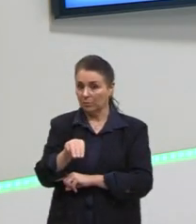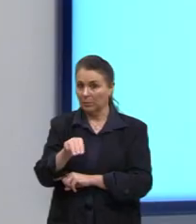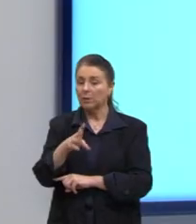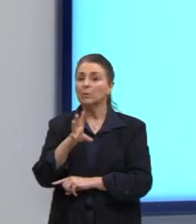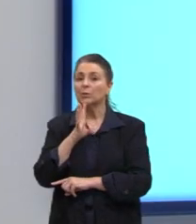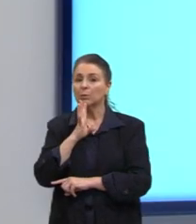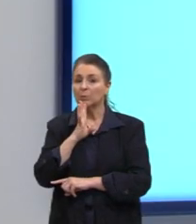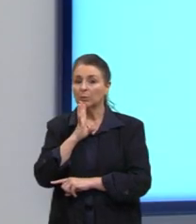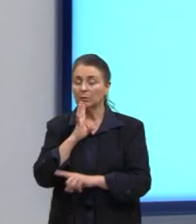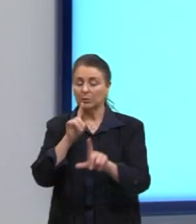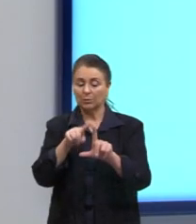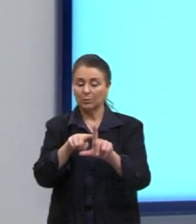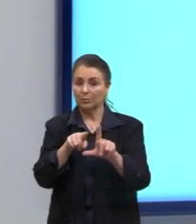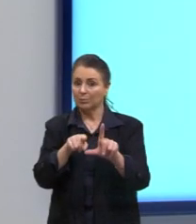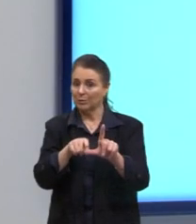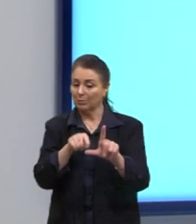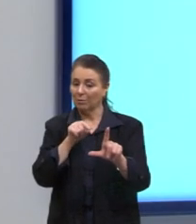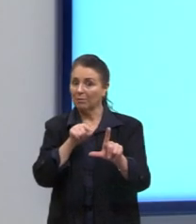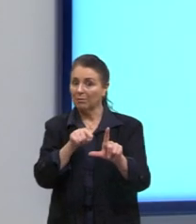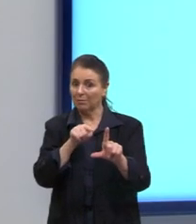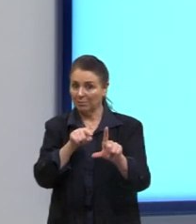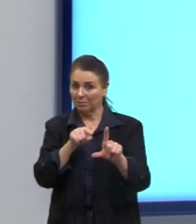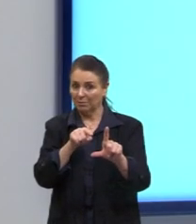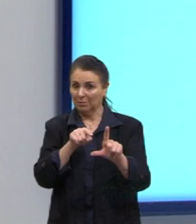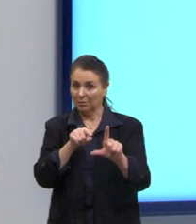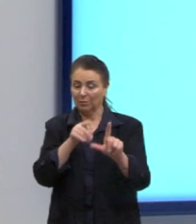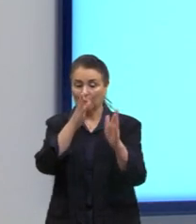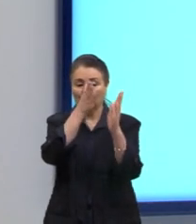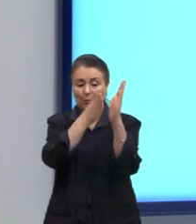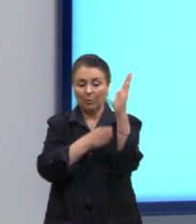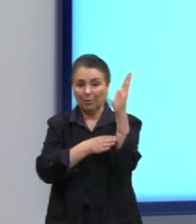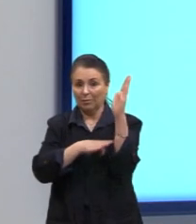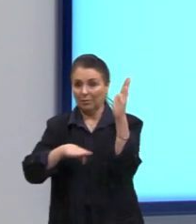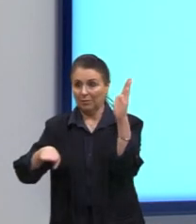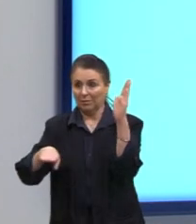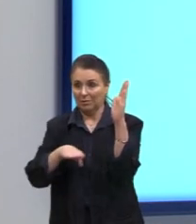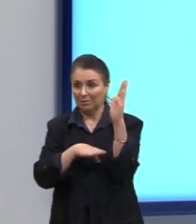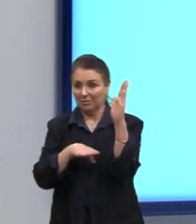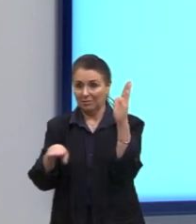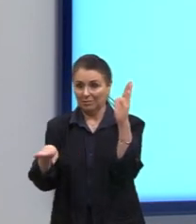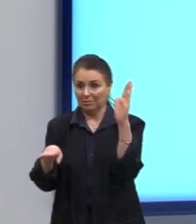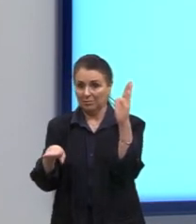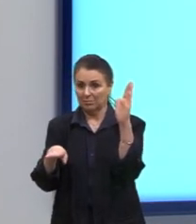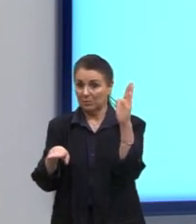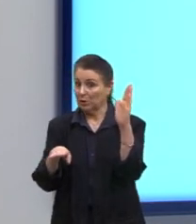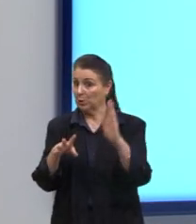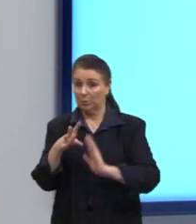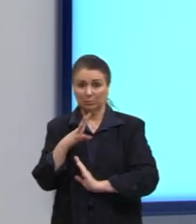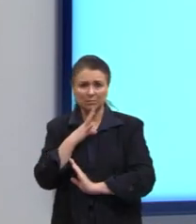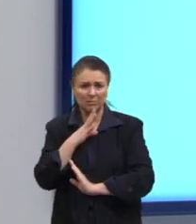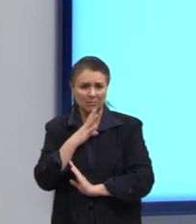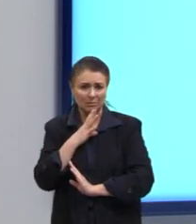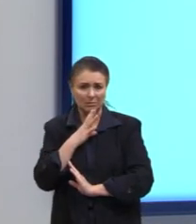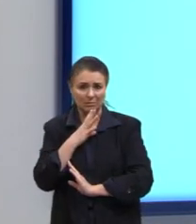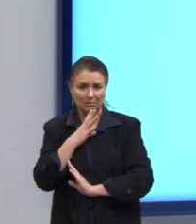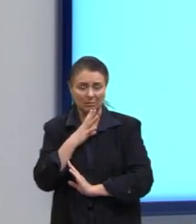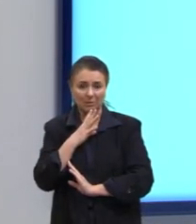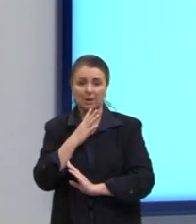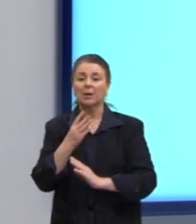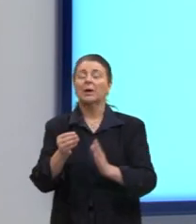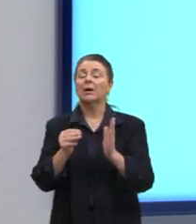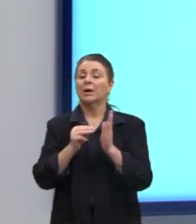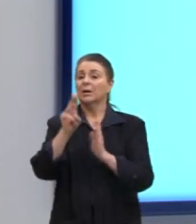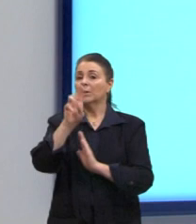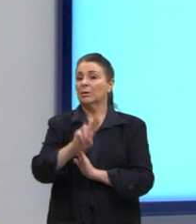aquele ângulozinho formado com o plano mas e se eu não conheço aí entra o segundo método